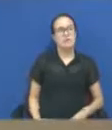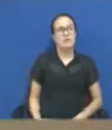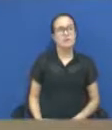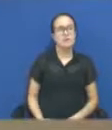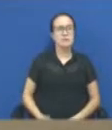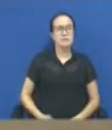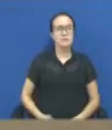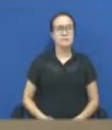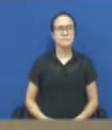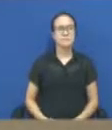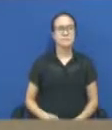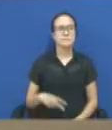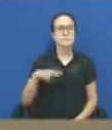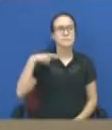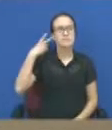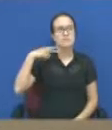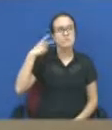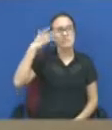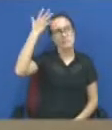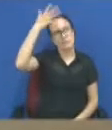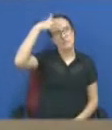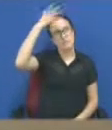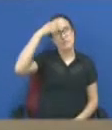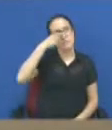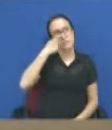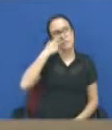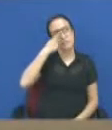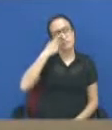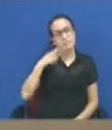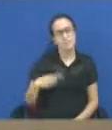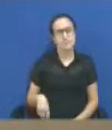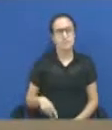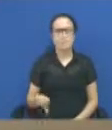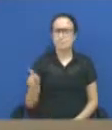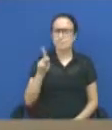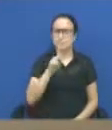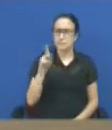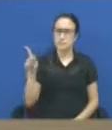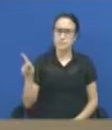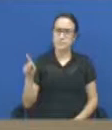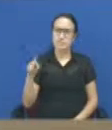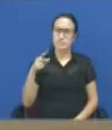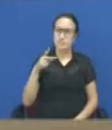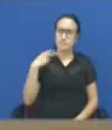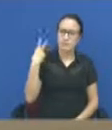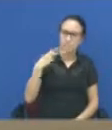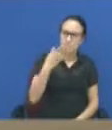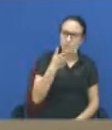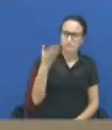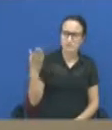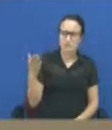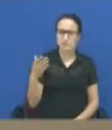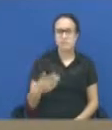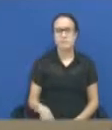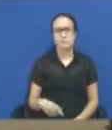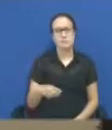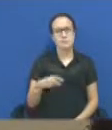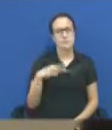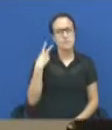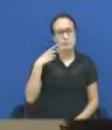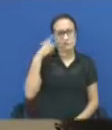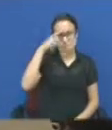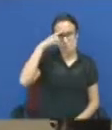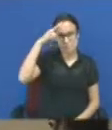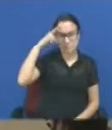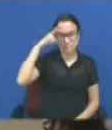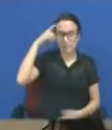vereadora Érica Tanque. Senhor presidente, membros dessa casa, parabéns primeiro ao vereador Wilson. Eu queria saber da